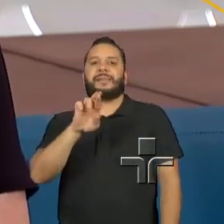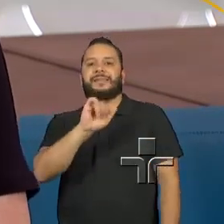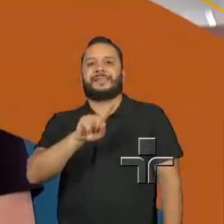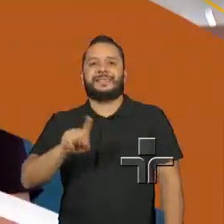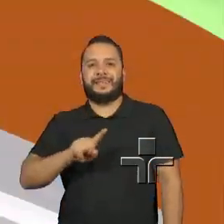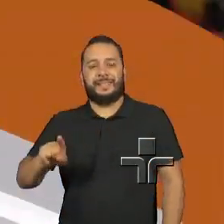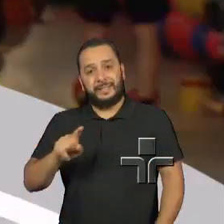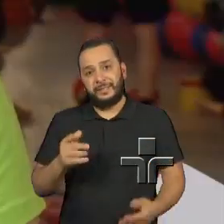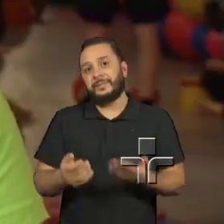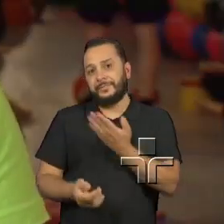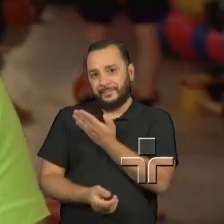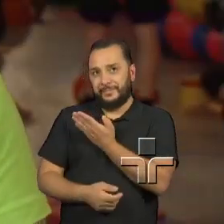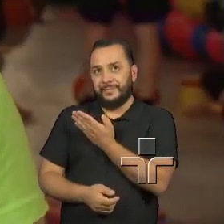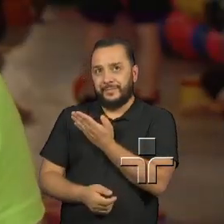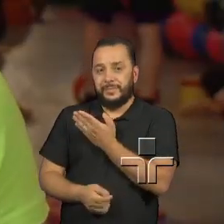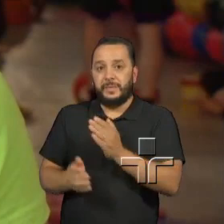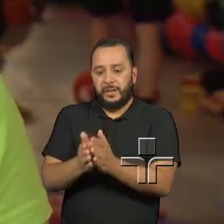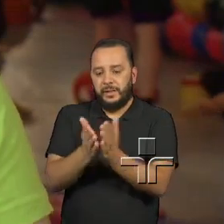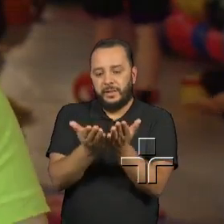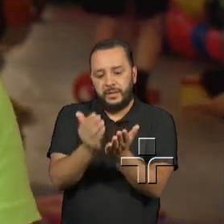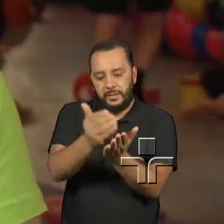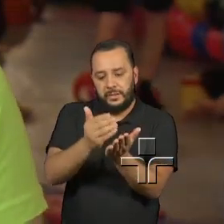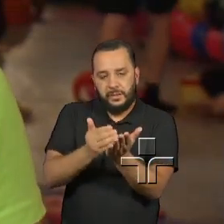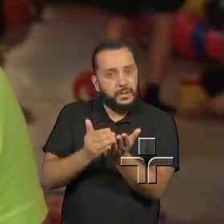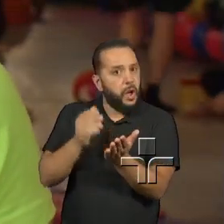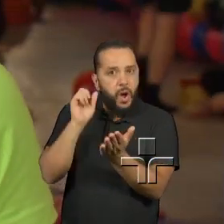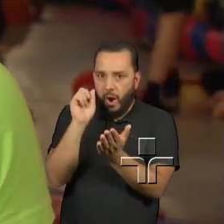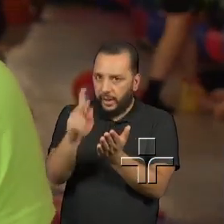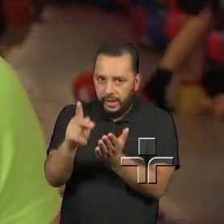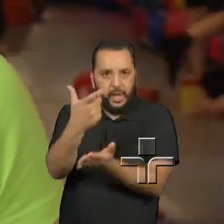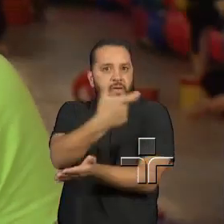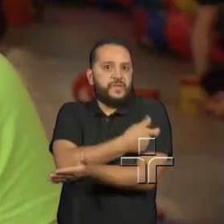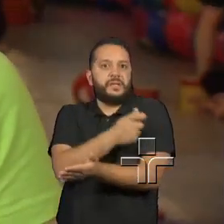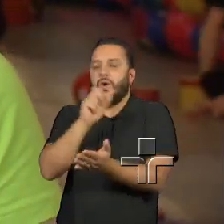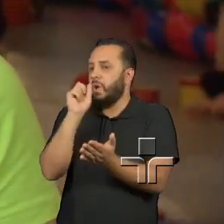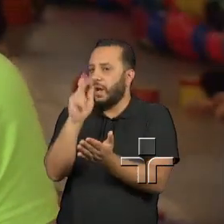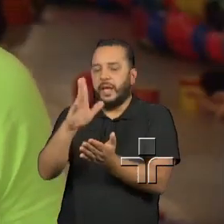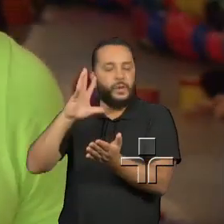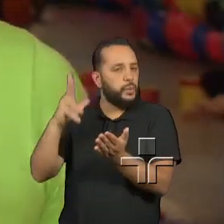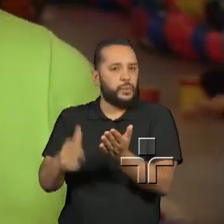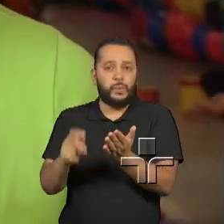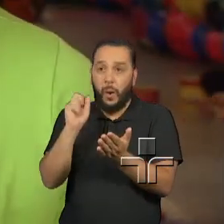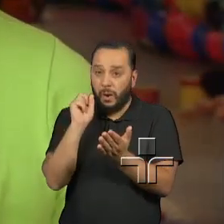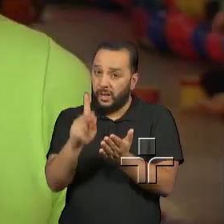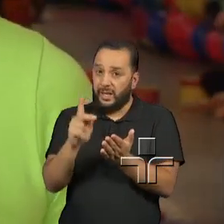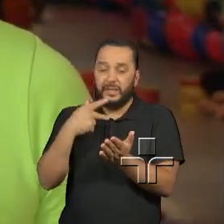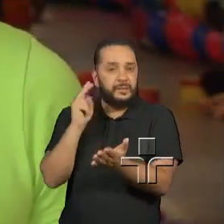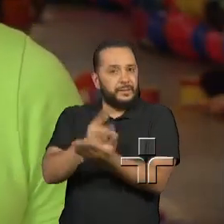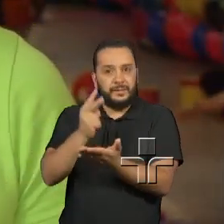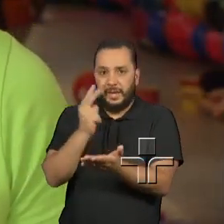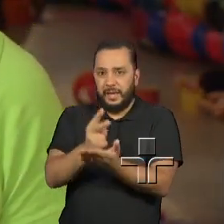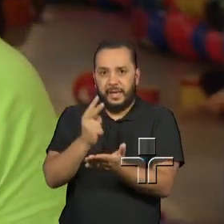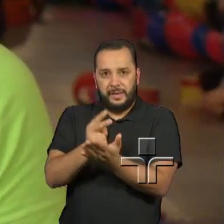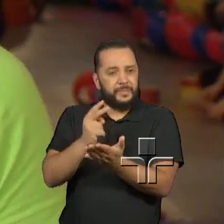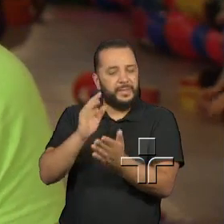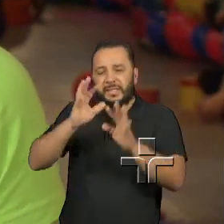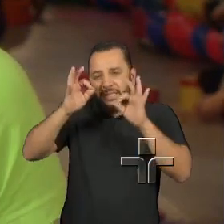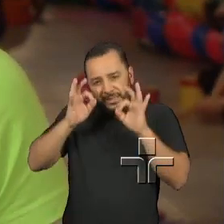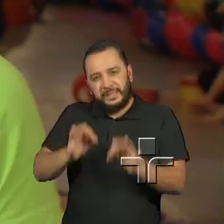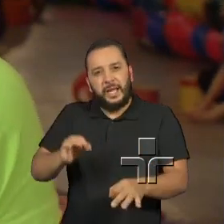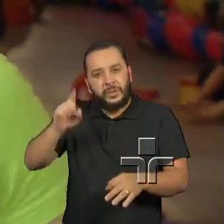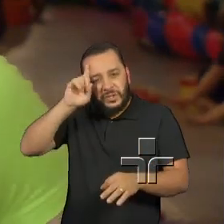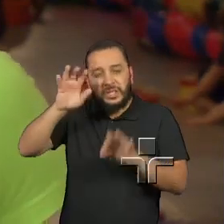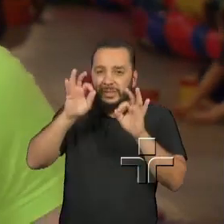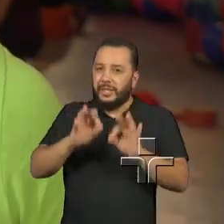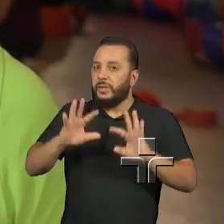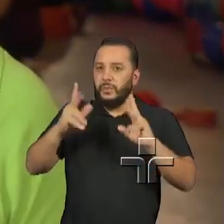Papo de Rua. A carteirinha de vacinação do meu filho tá em dia, tá tudo certinho, todas as vacinas, a gente sempre deu a vacina tudo certinho pra ele,